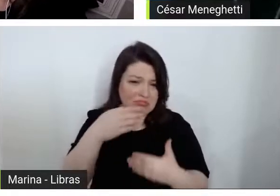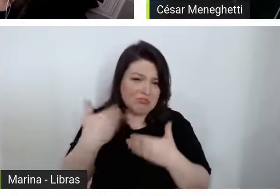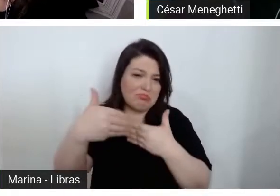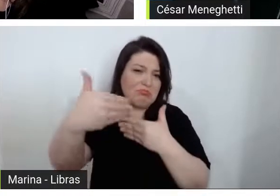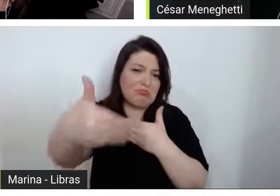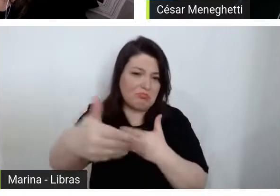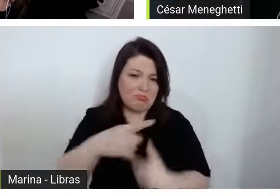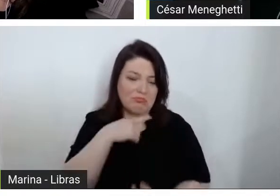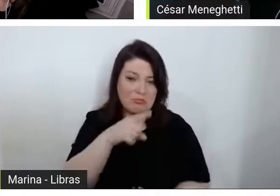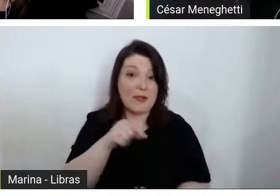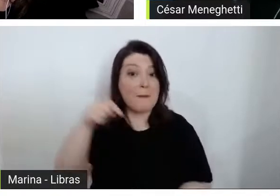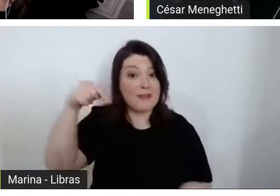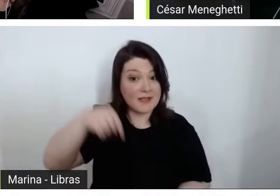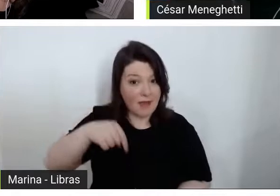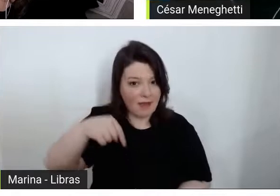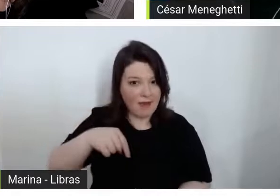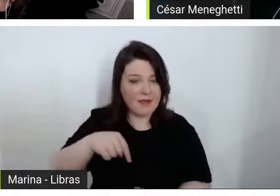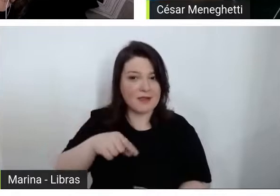esse daqui, que chama